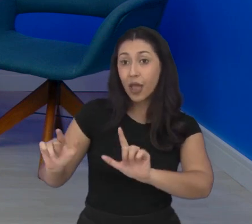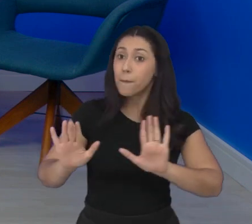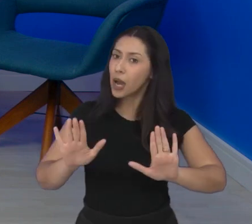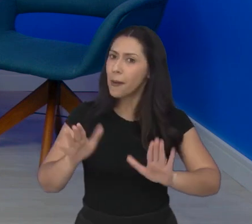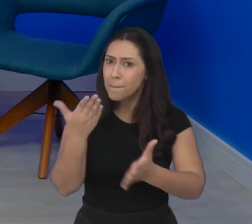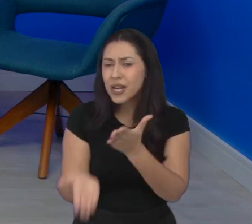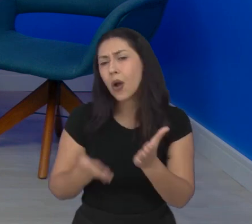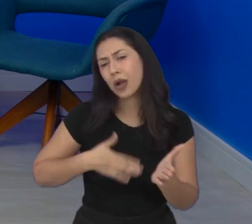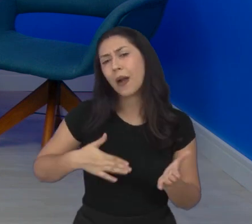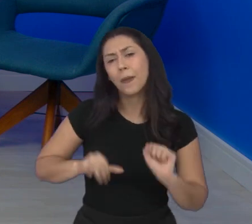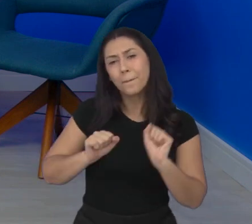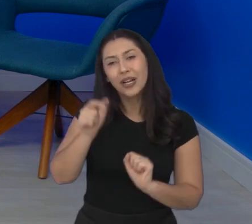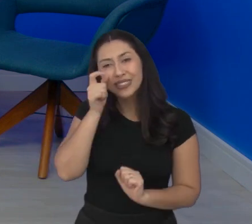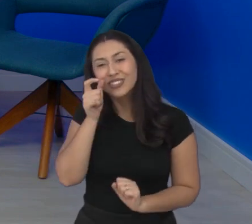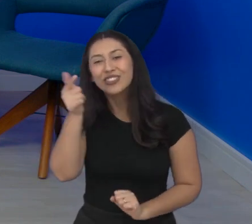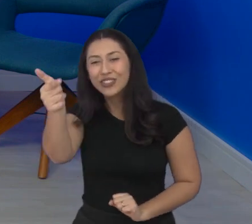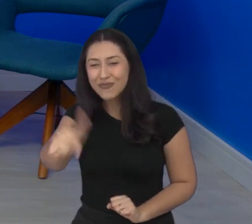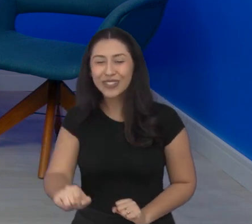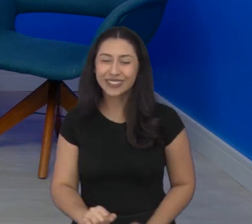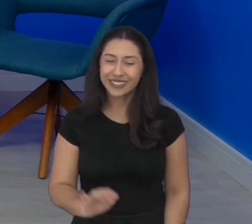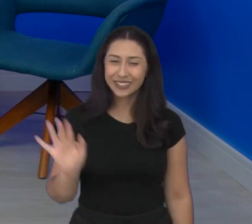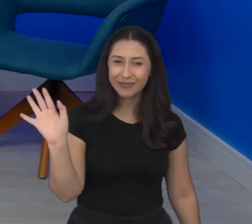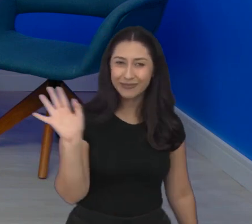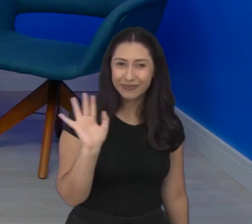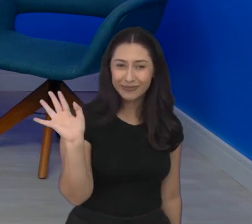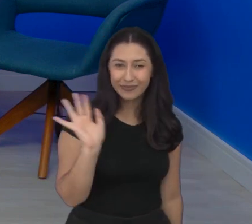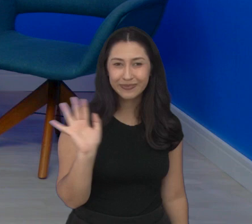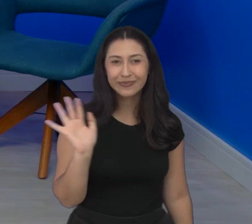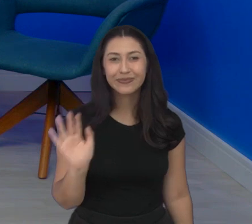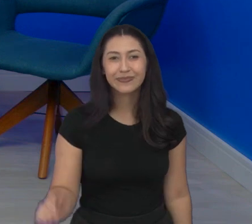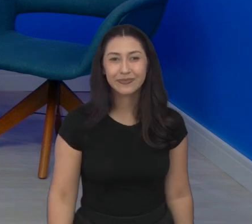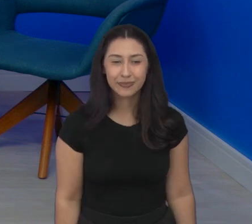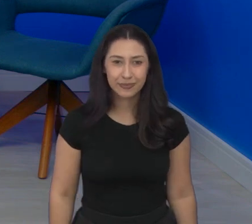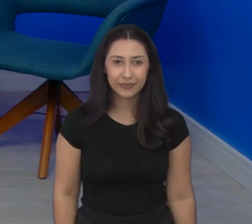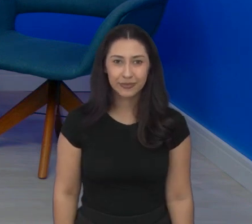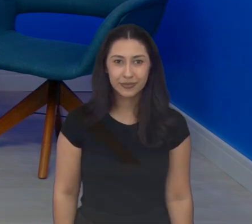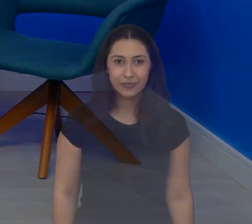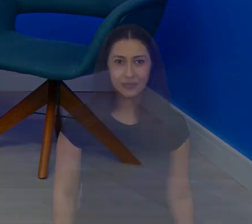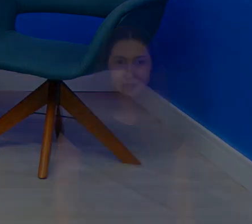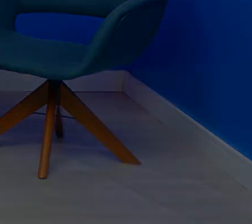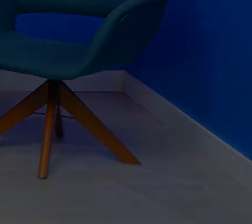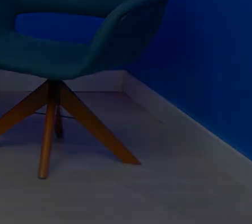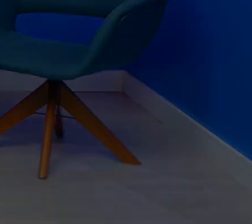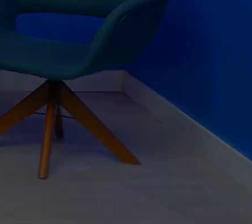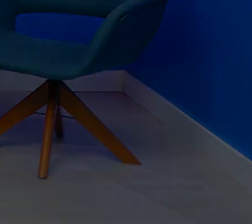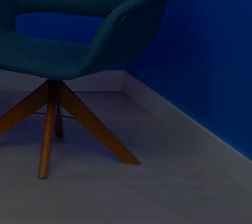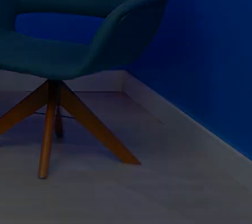televisão. E se perder, calma que tem reprise durante a semana. Isso aí, gente. Tchau, tchau.